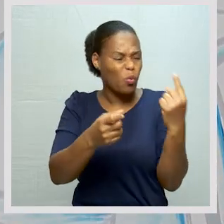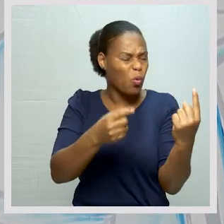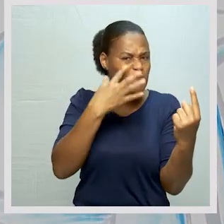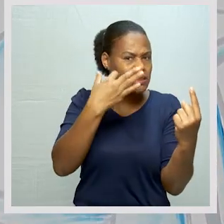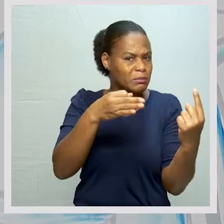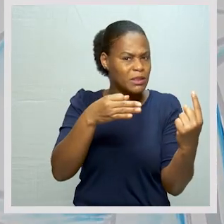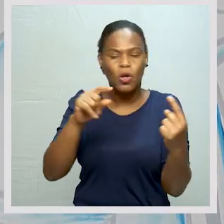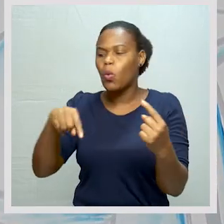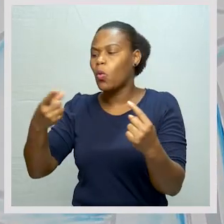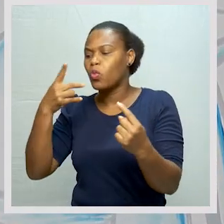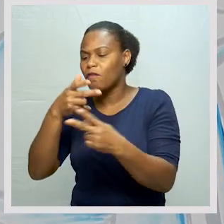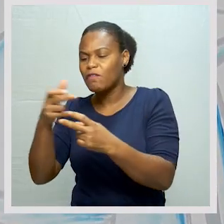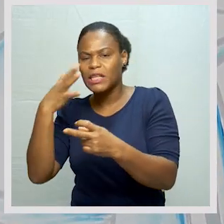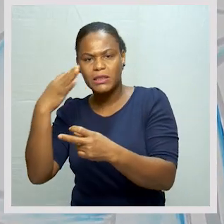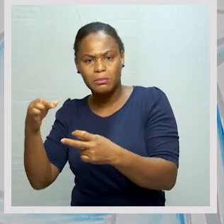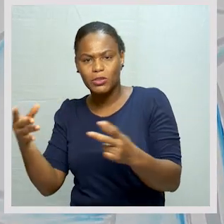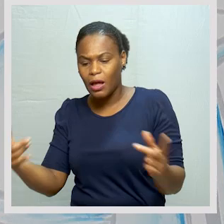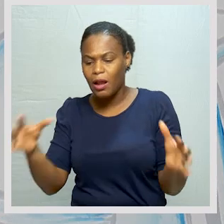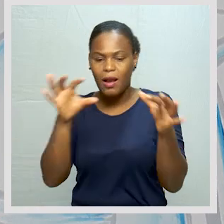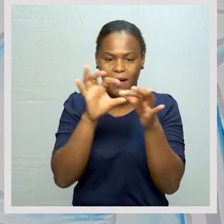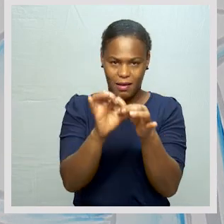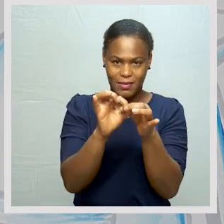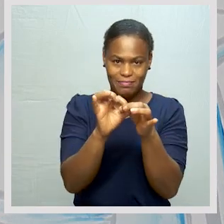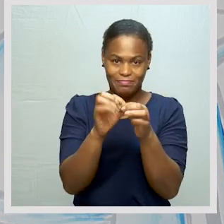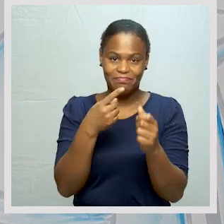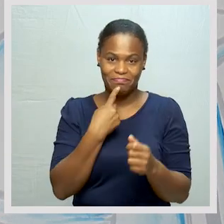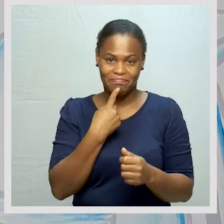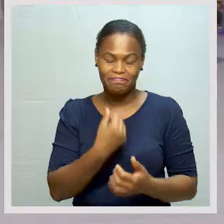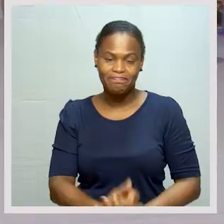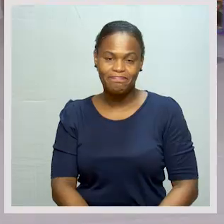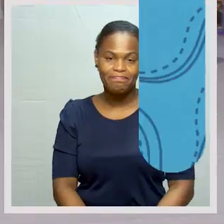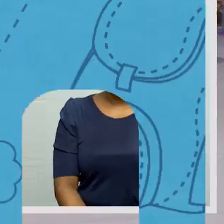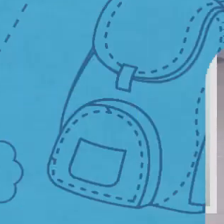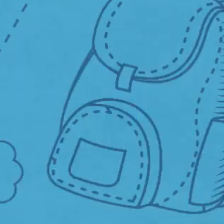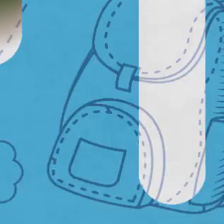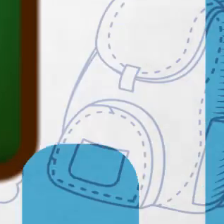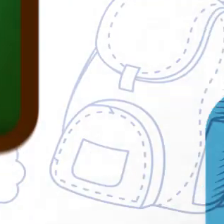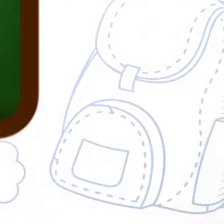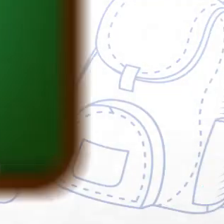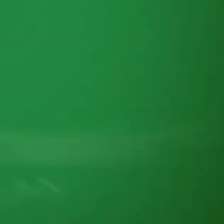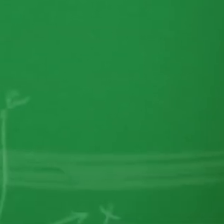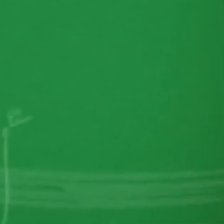formar numa frase só, para ligar duas ou mais frases.